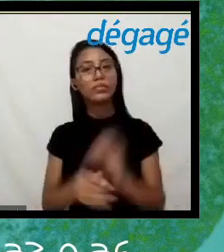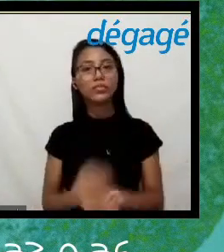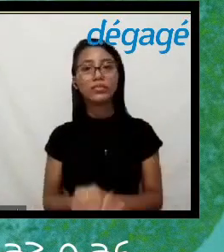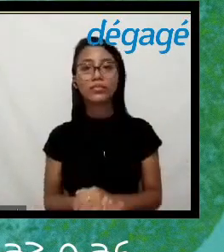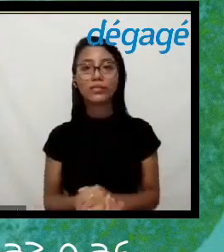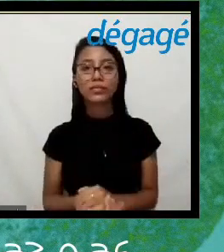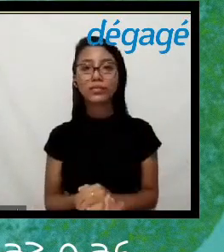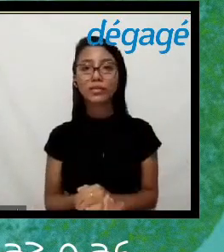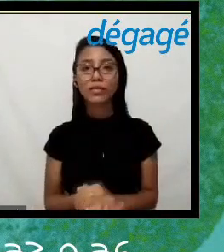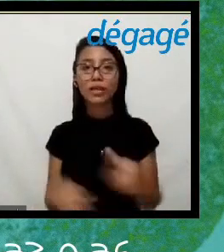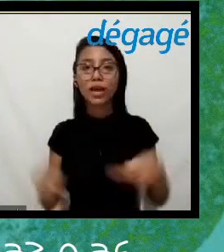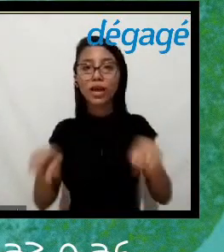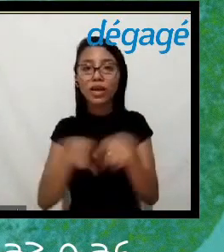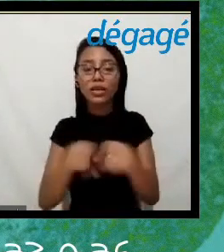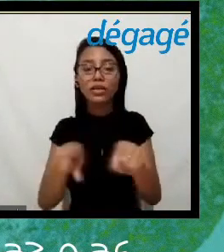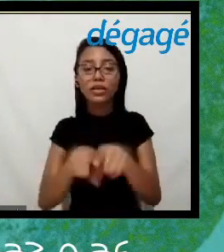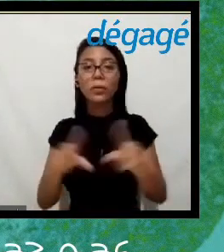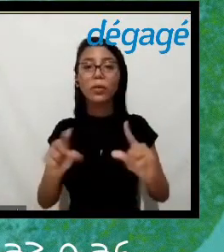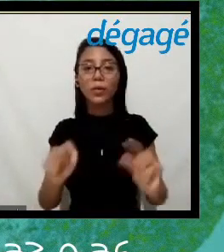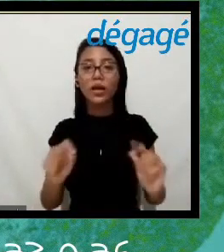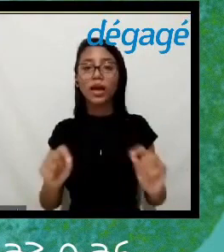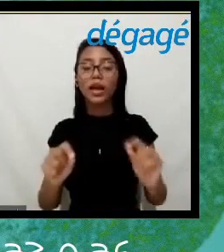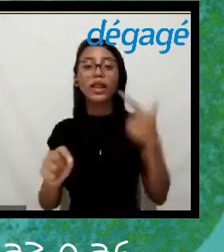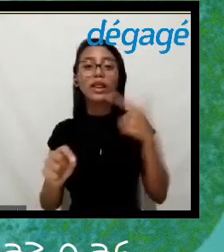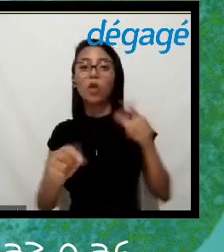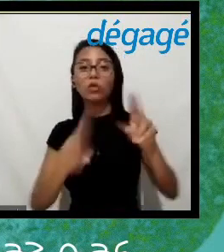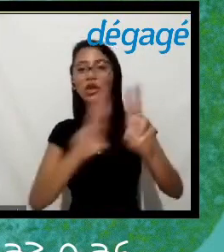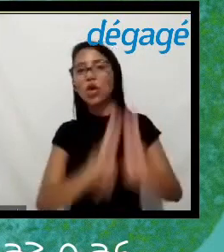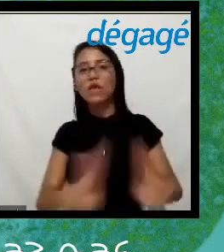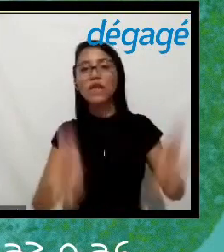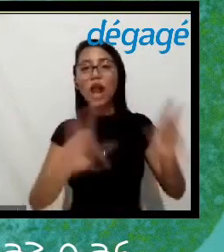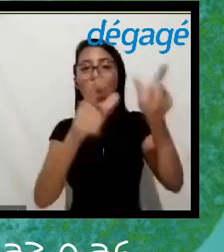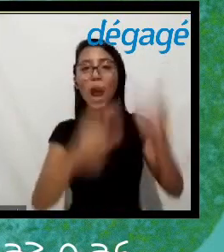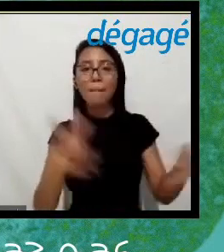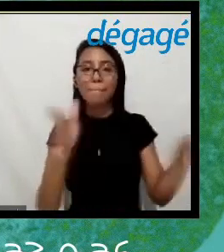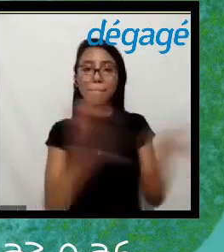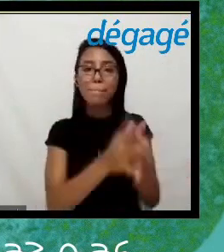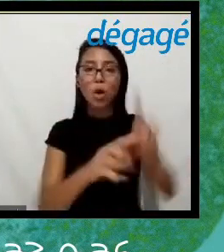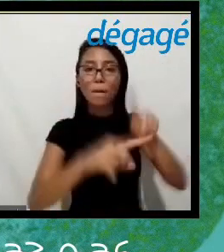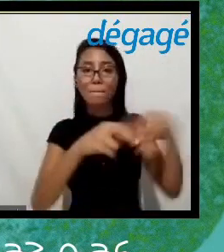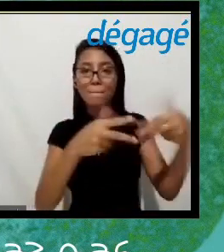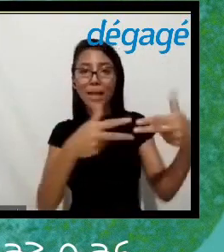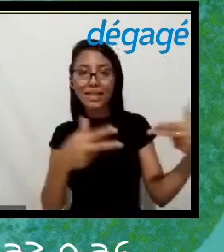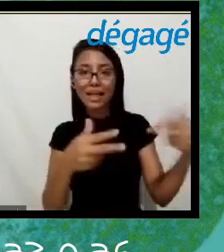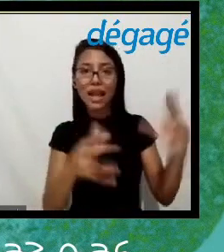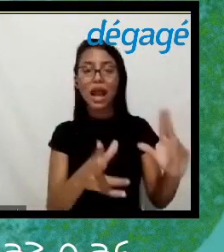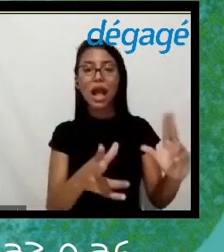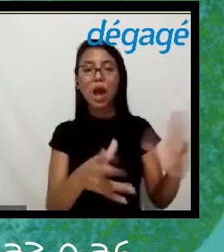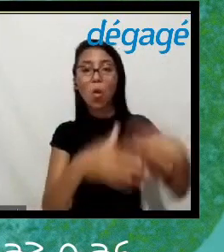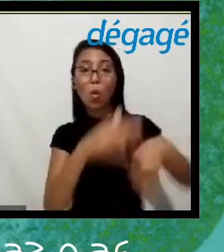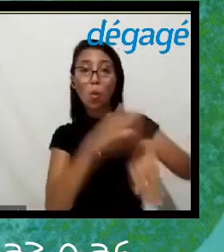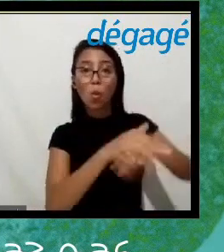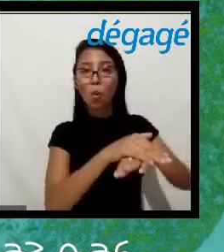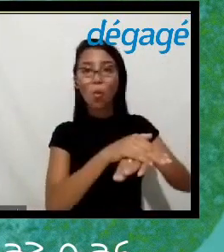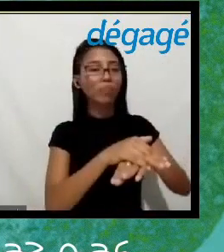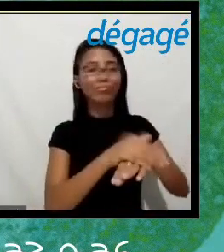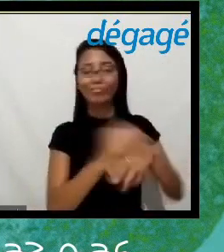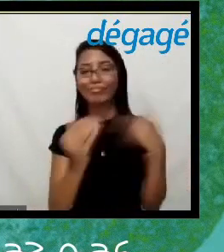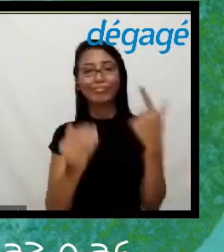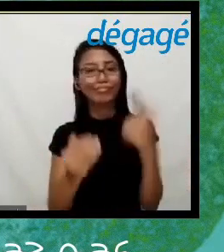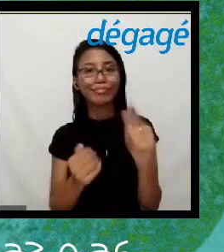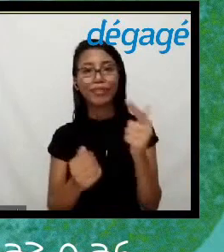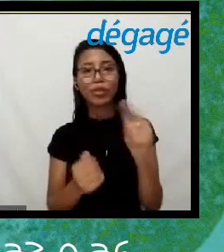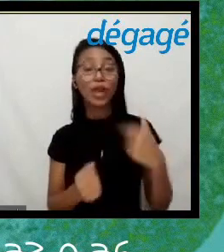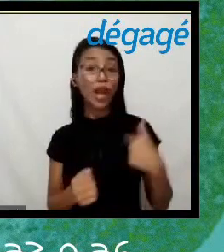a gente não tinha lugar na universidade para guardar os nossos materiais. Então ficava eu, Tavi e Caíto com umas sacolas gigantes